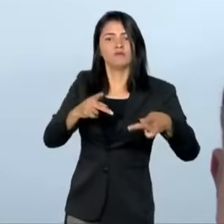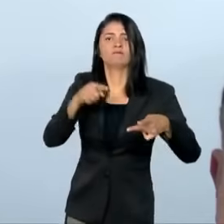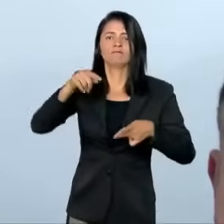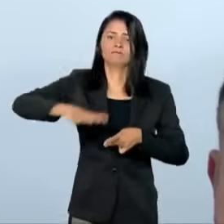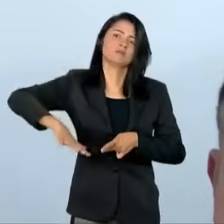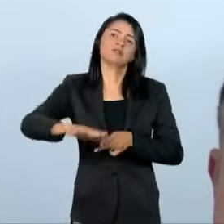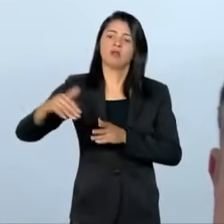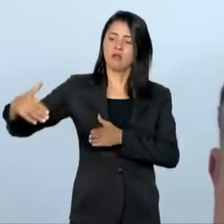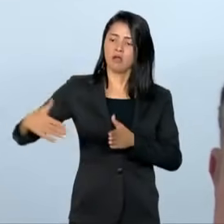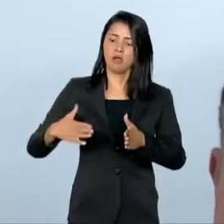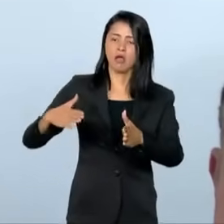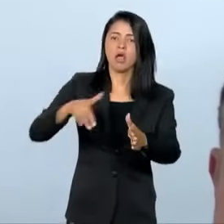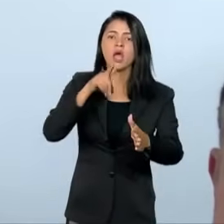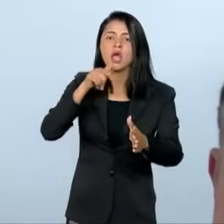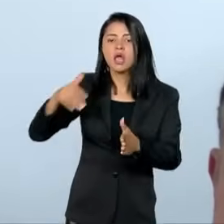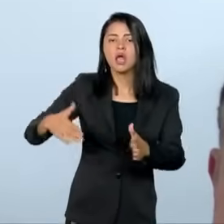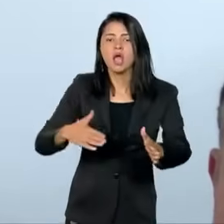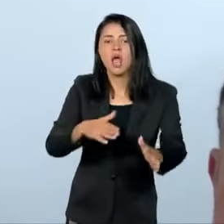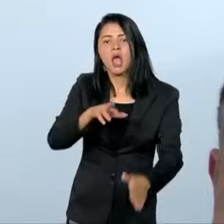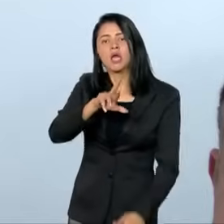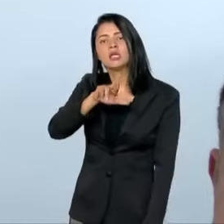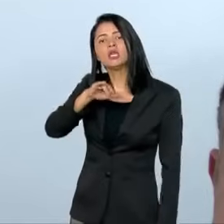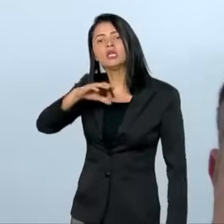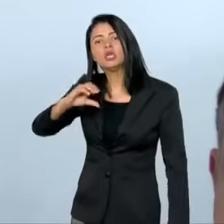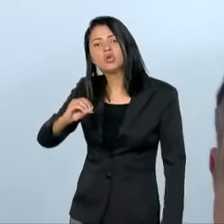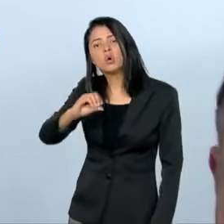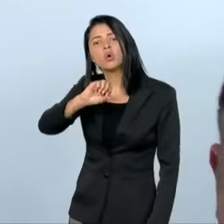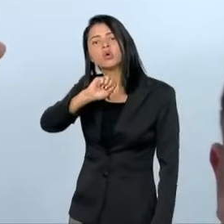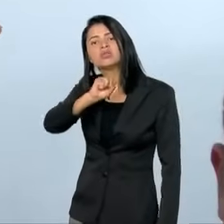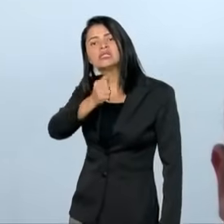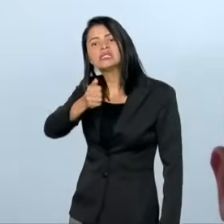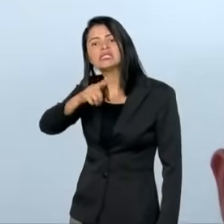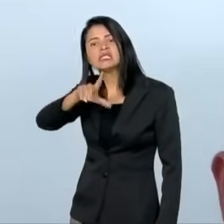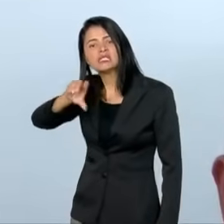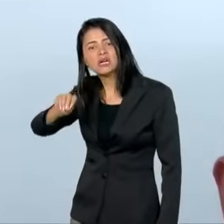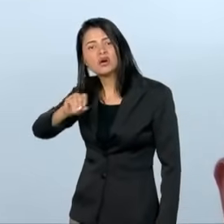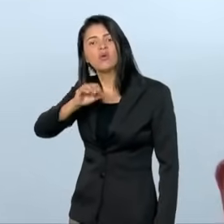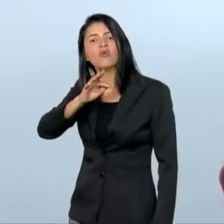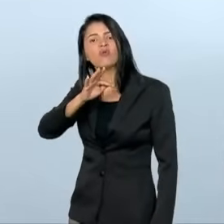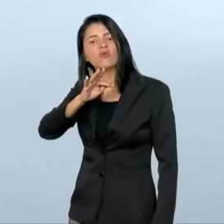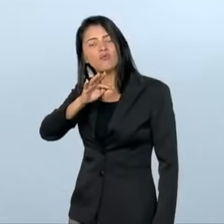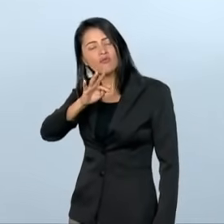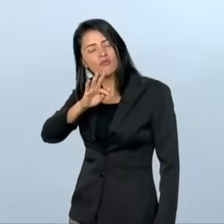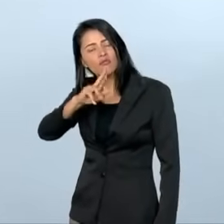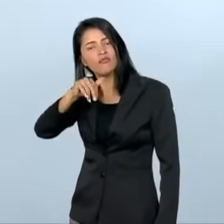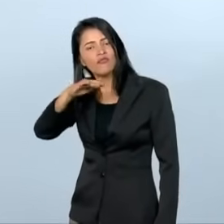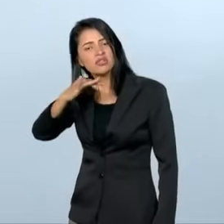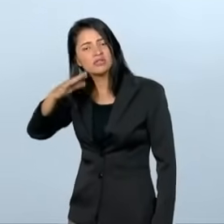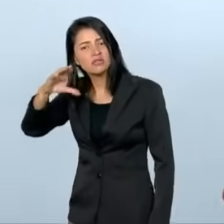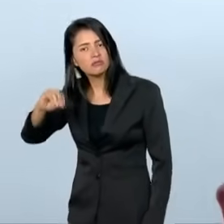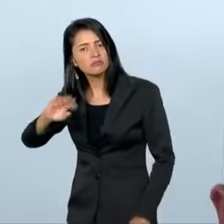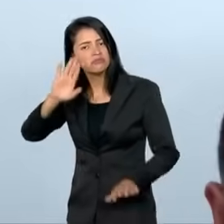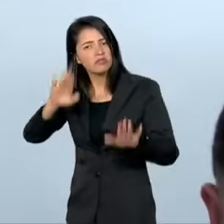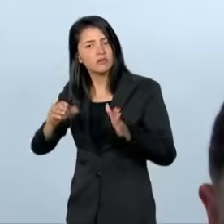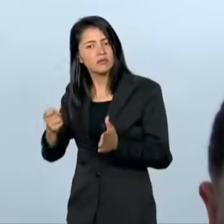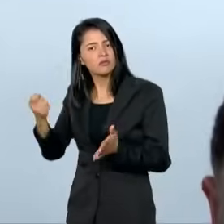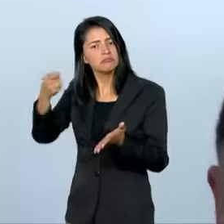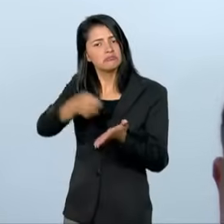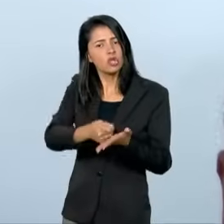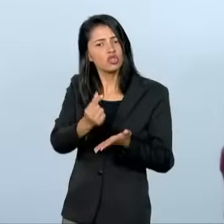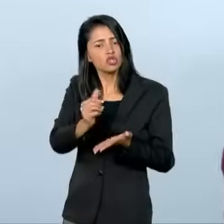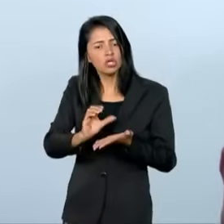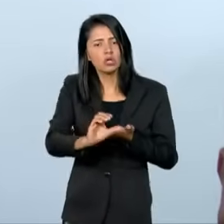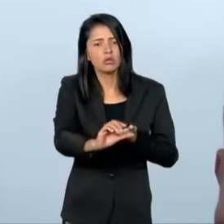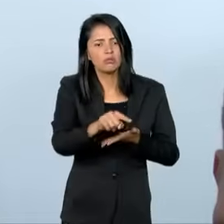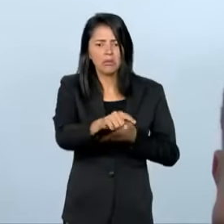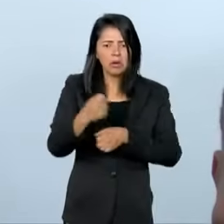todo o trecho do Rio São Francisco e às vezes a gente dá dinheiro e as obras não acontecem. Por isso que é preciso, Bruno, a gente